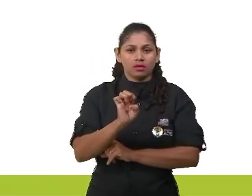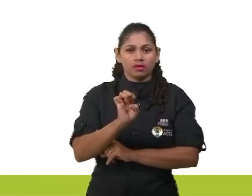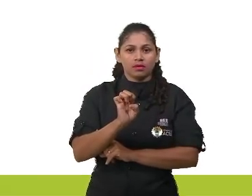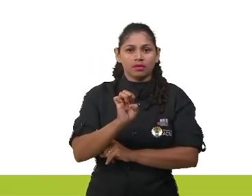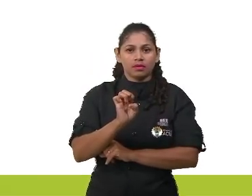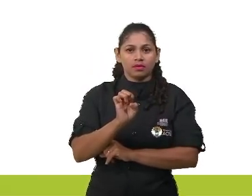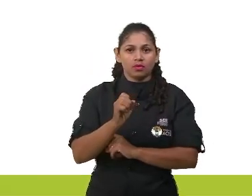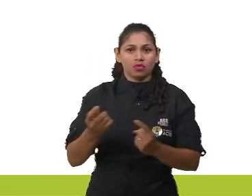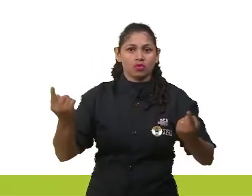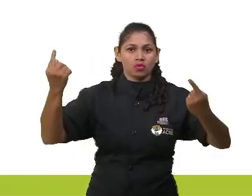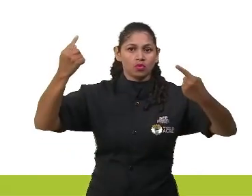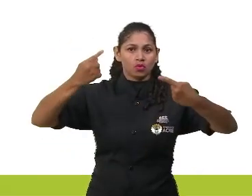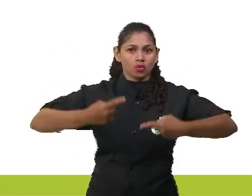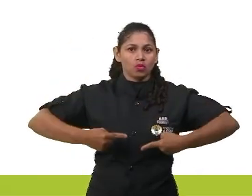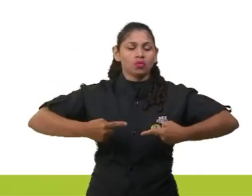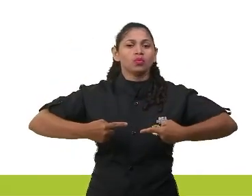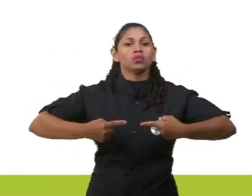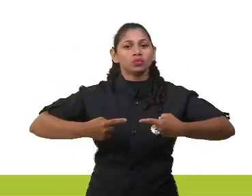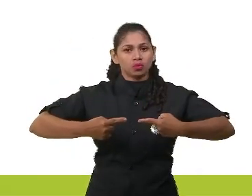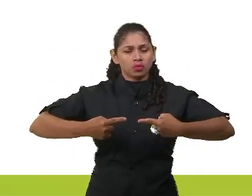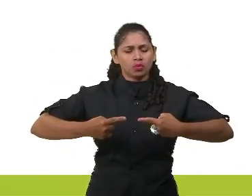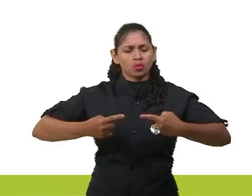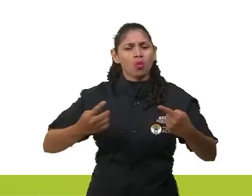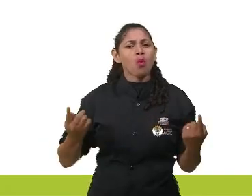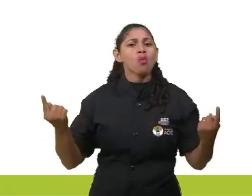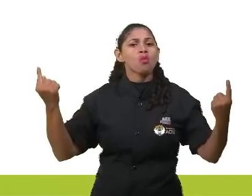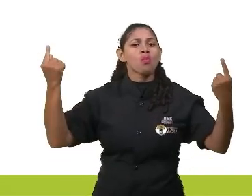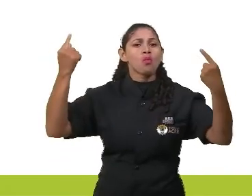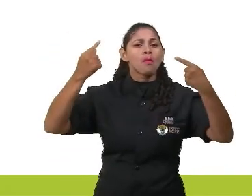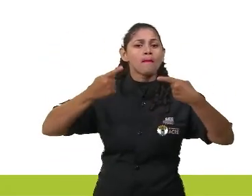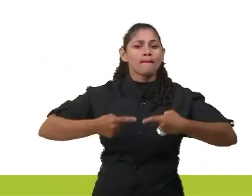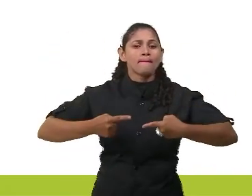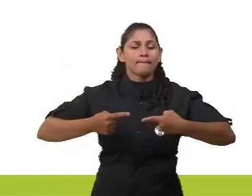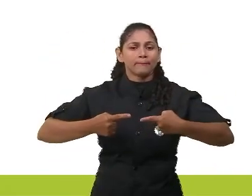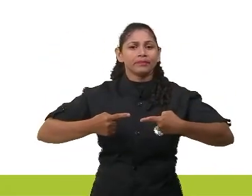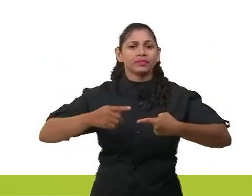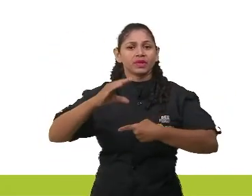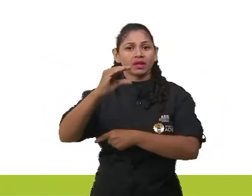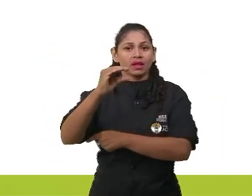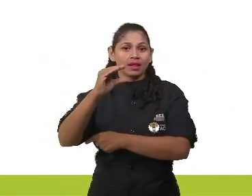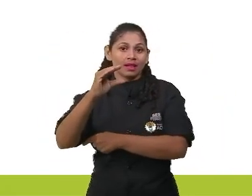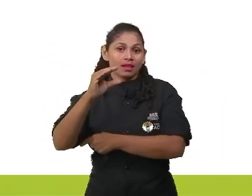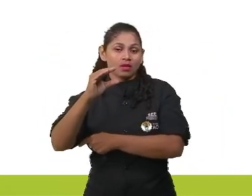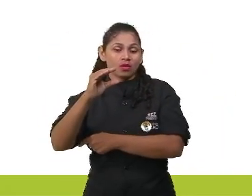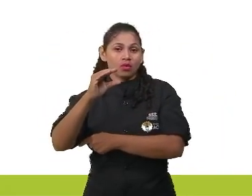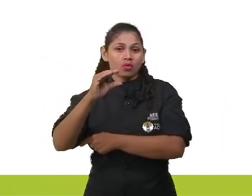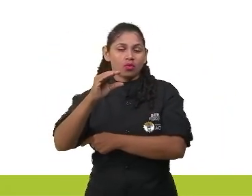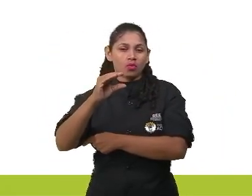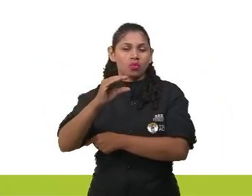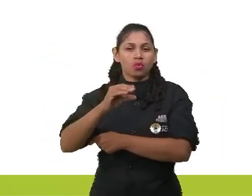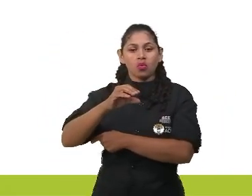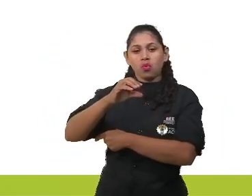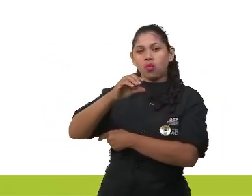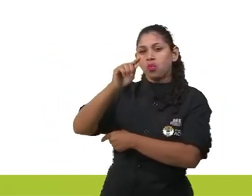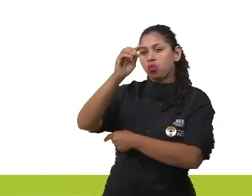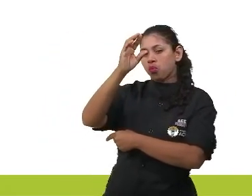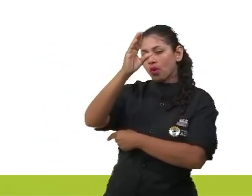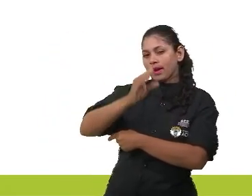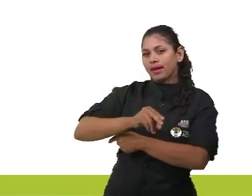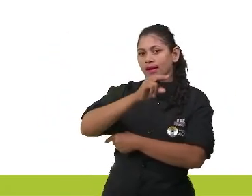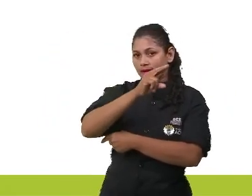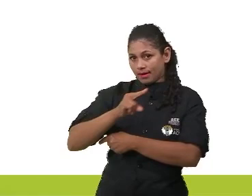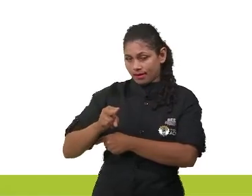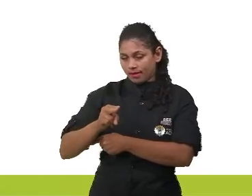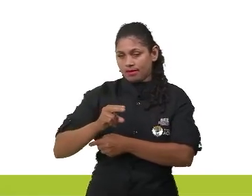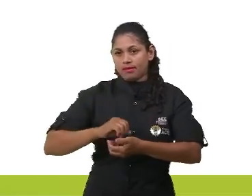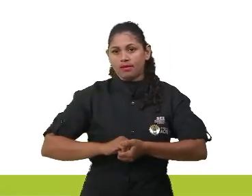Contraposição, que é a alternativa correta. O que é contraposição entre clericalismo, a ideia mais voltada para o sentido religioso, e